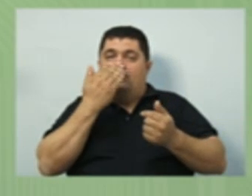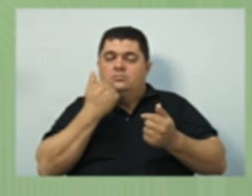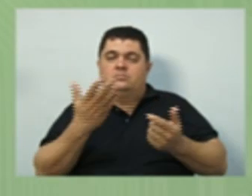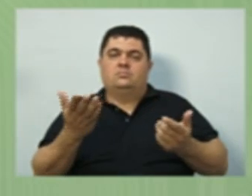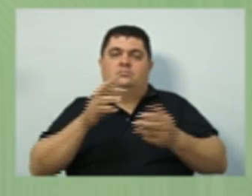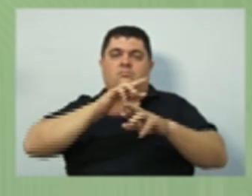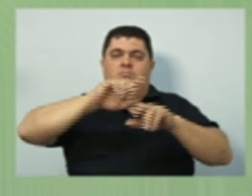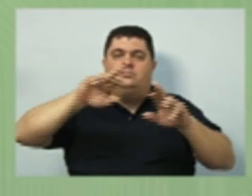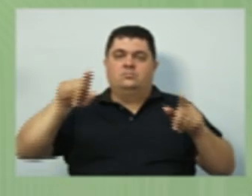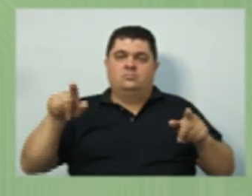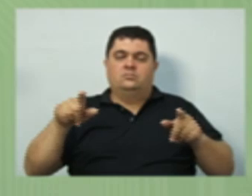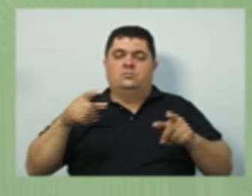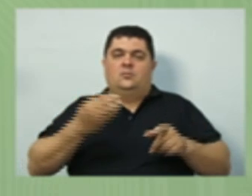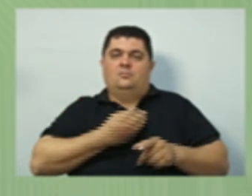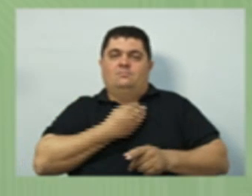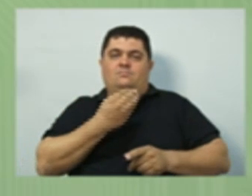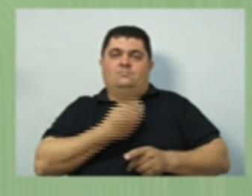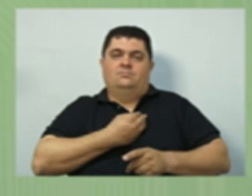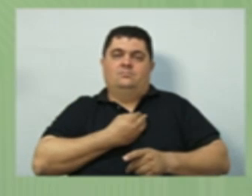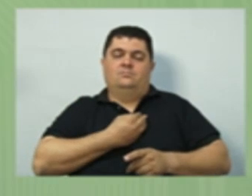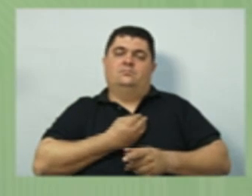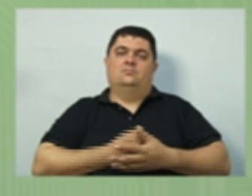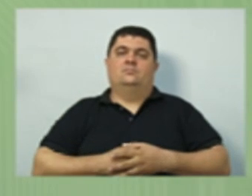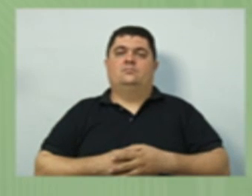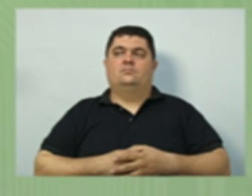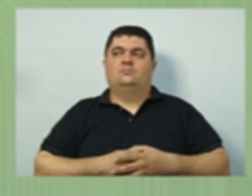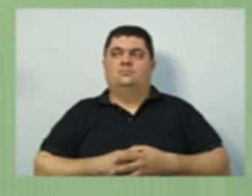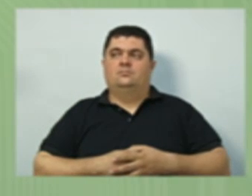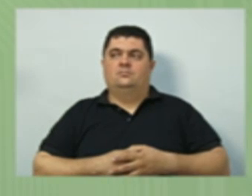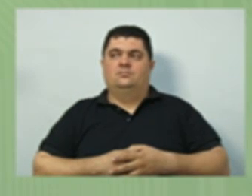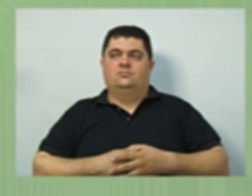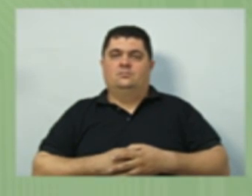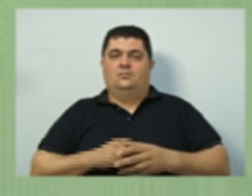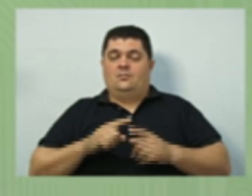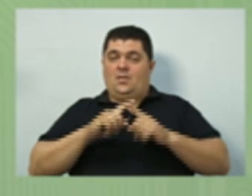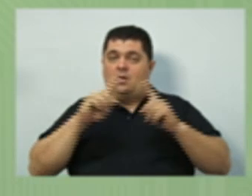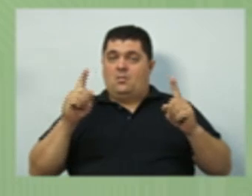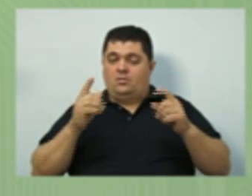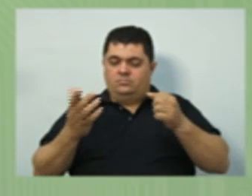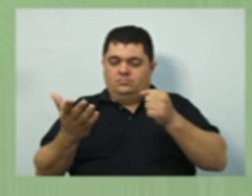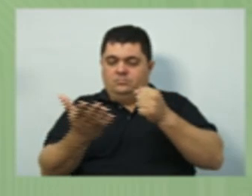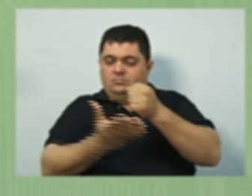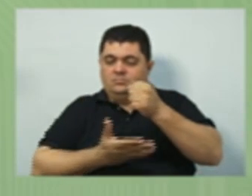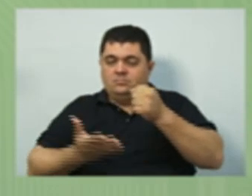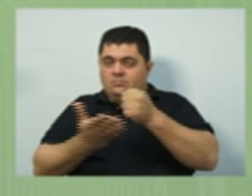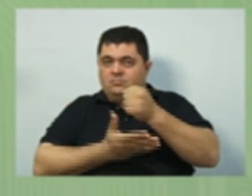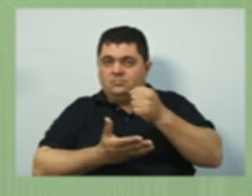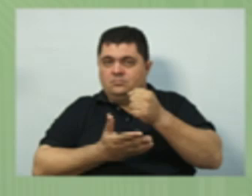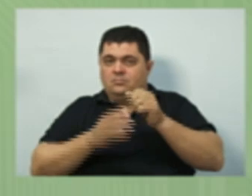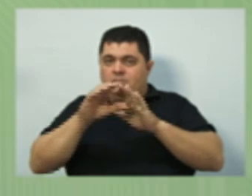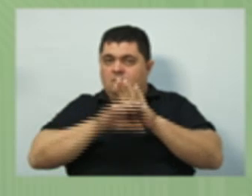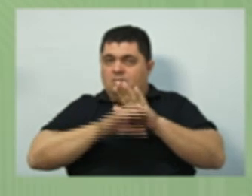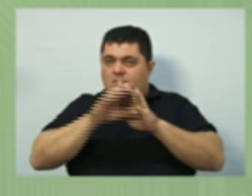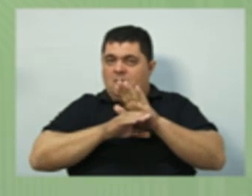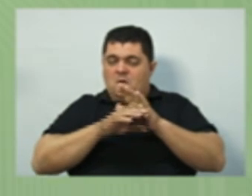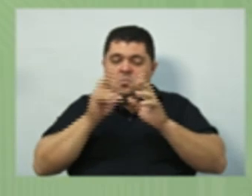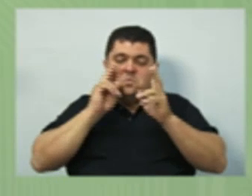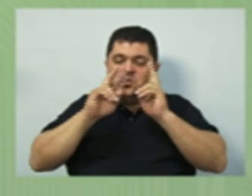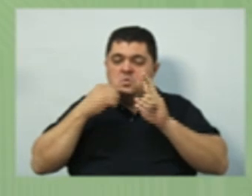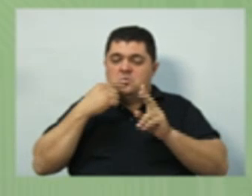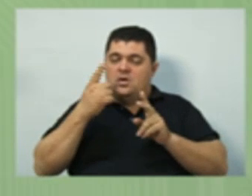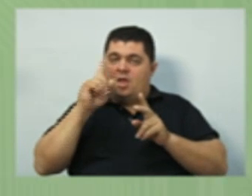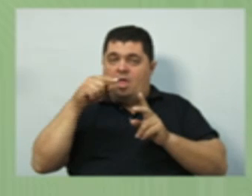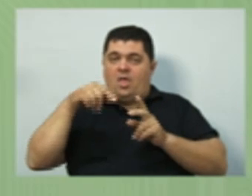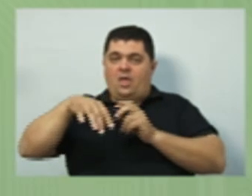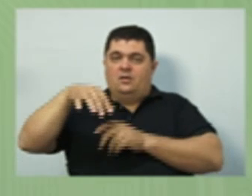como meio de sobrevivência. Mas a base para esse conceito que muitas vezes não vemos é a